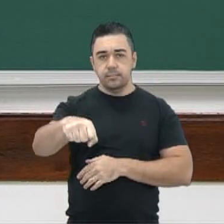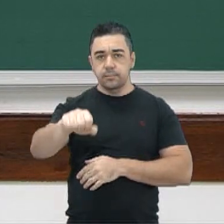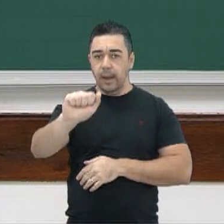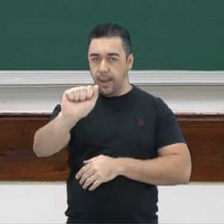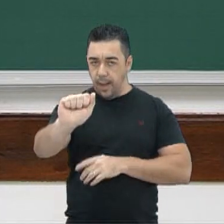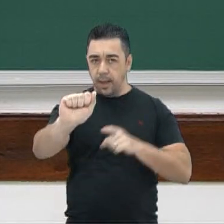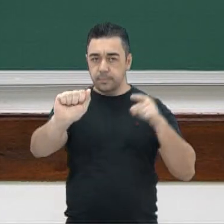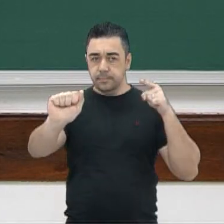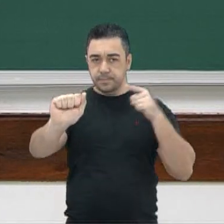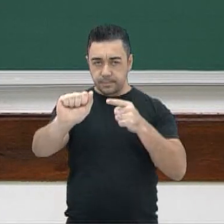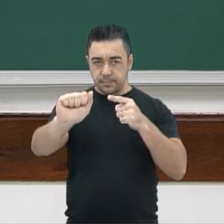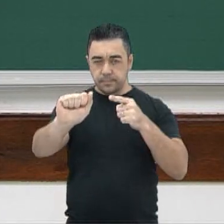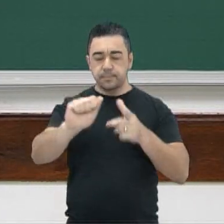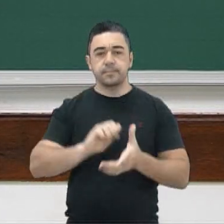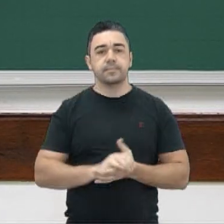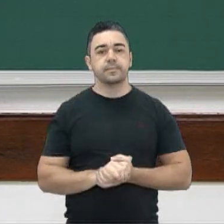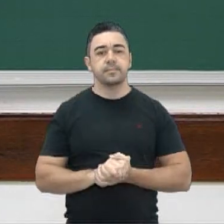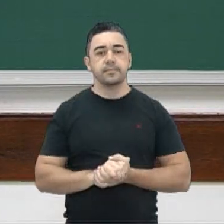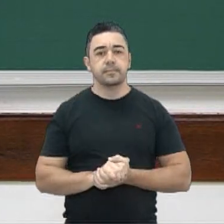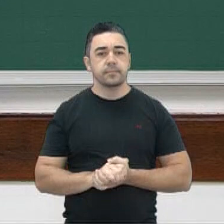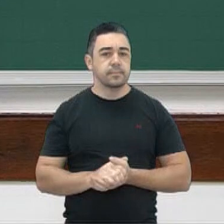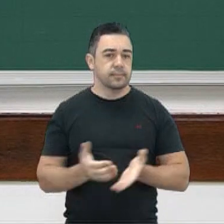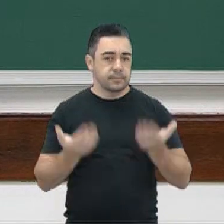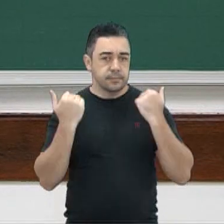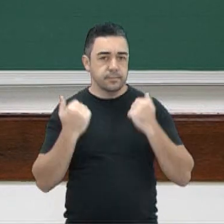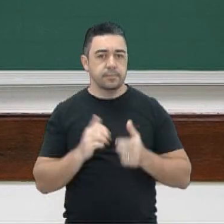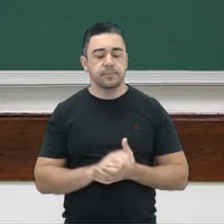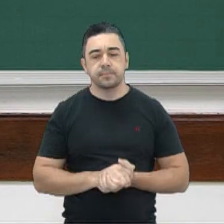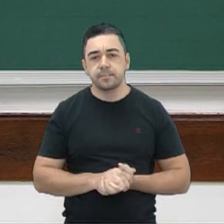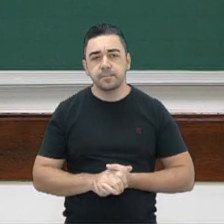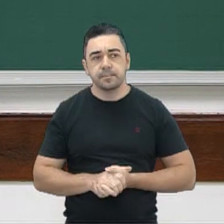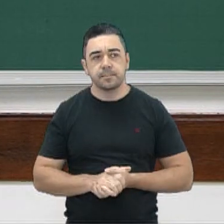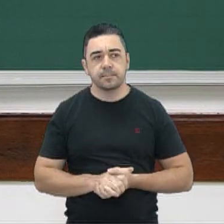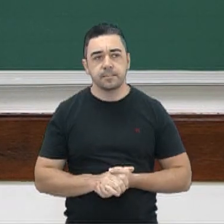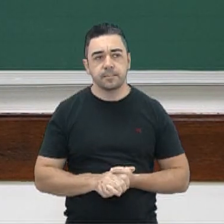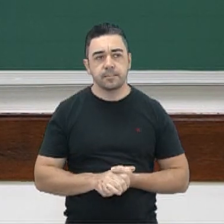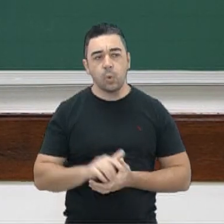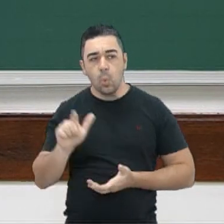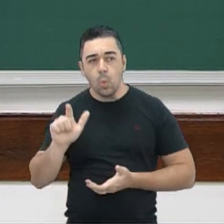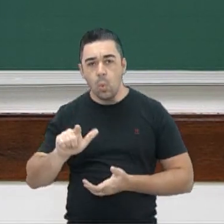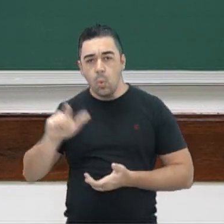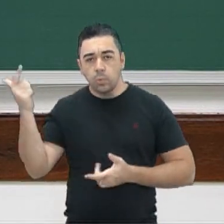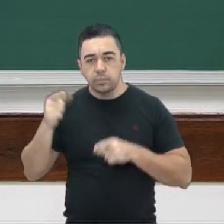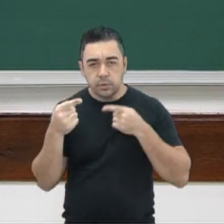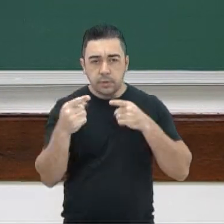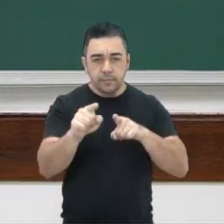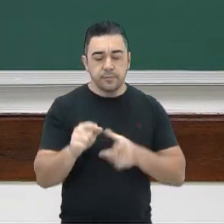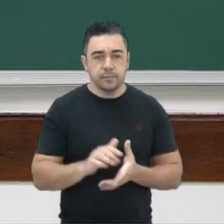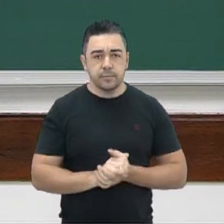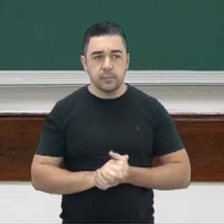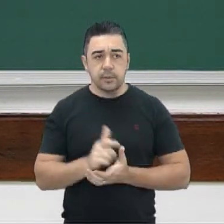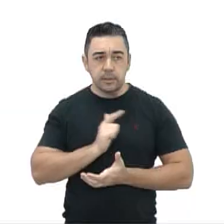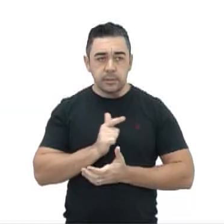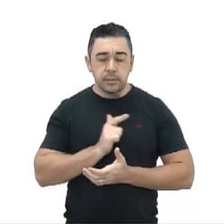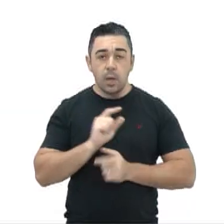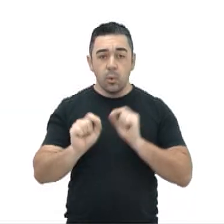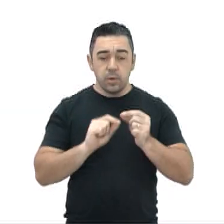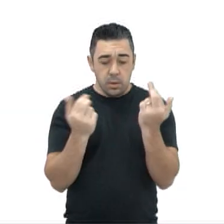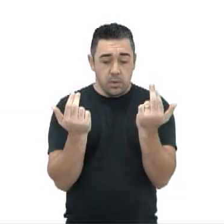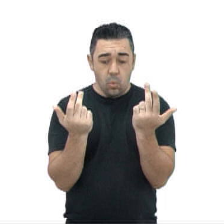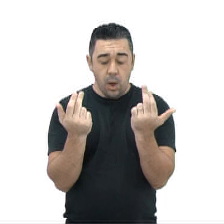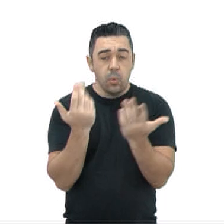A, é sim. Vamos lá? Outro desafio. Os casos de